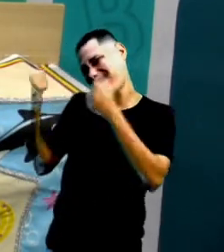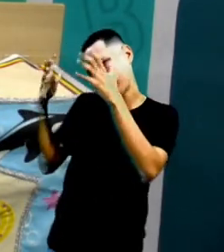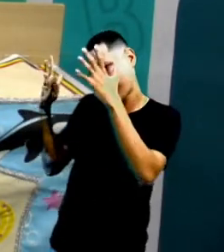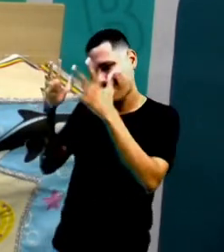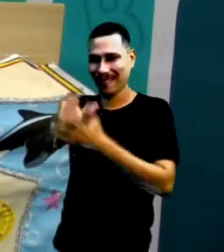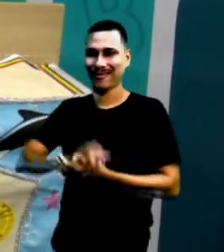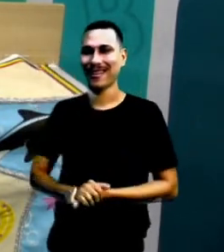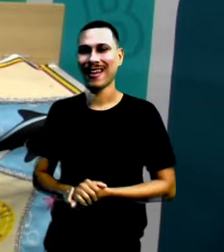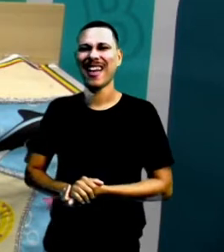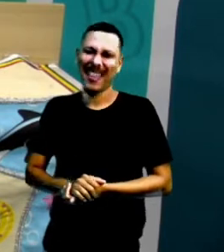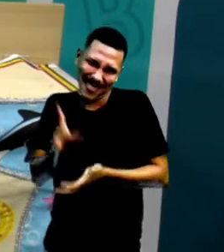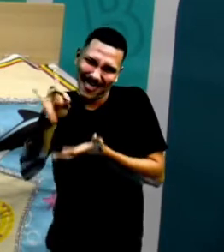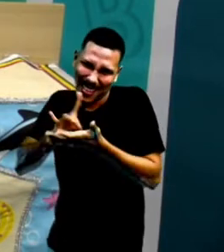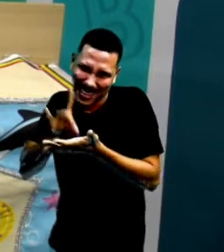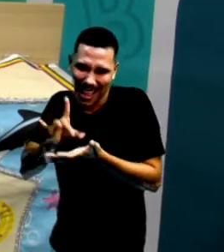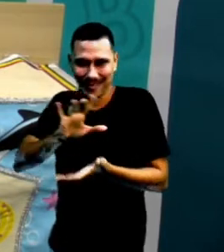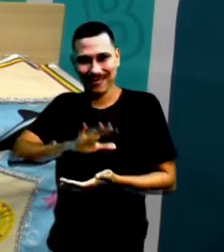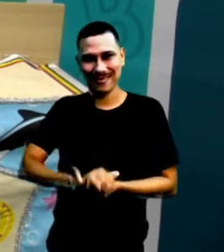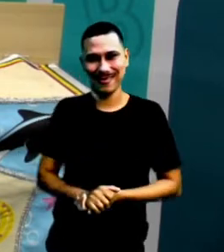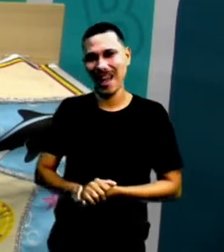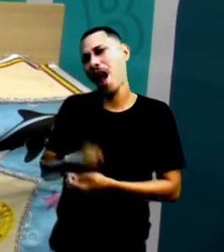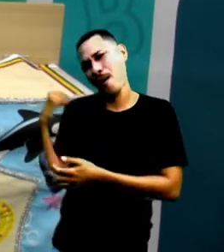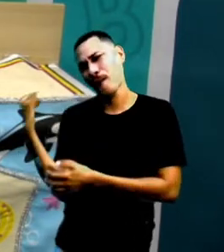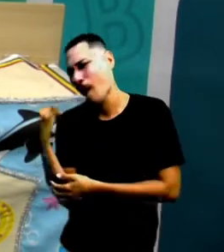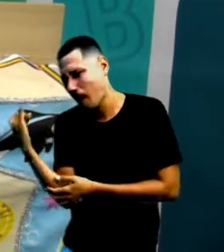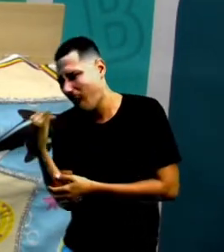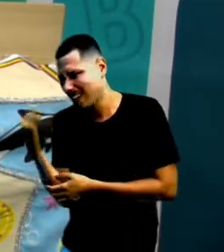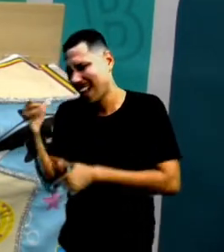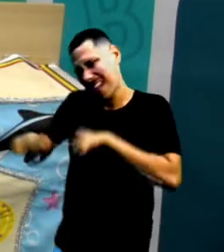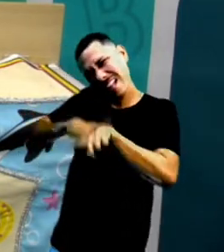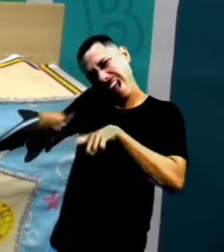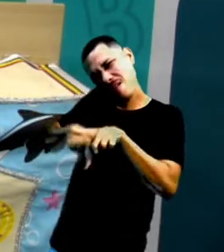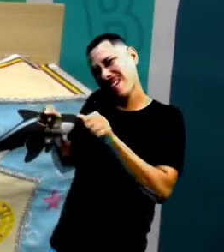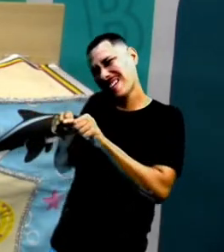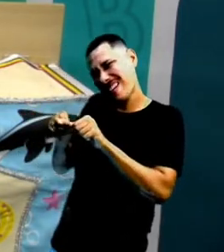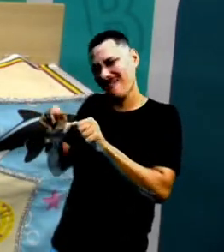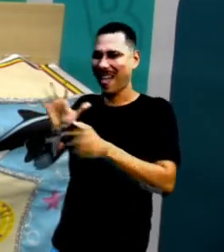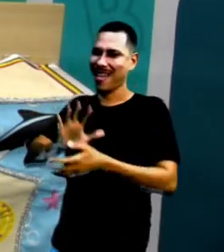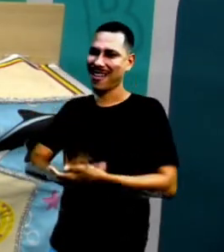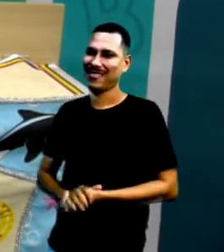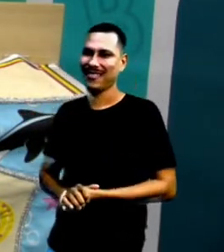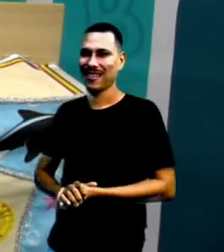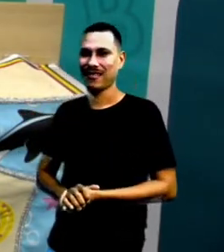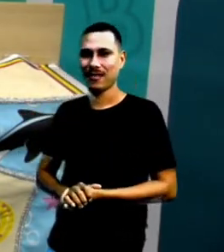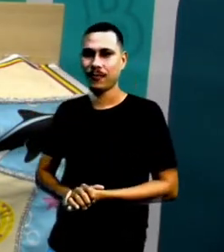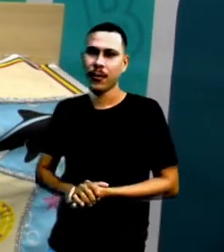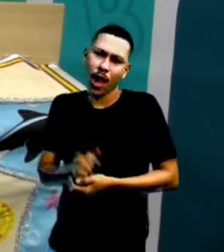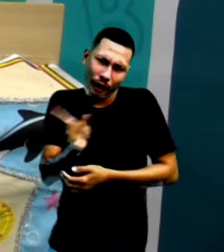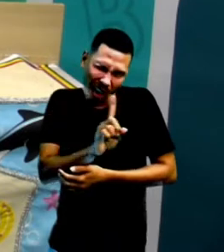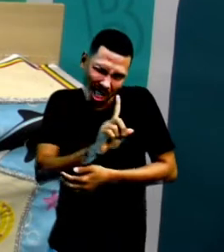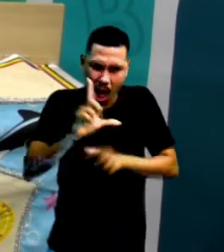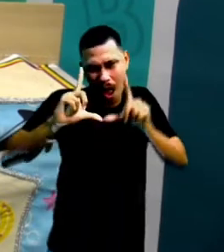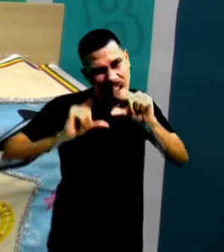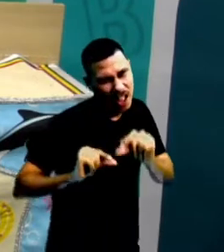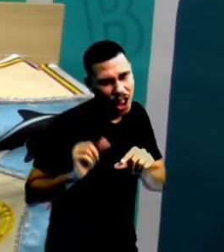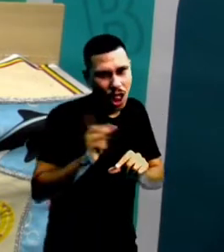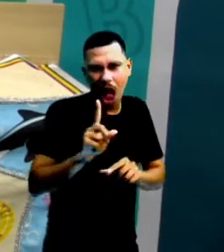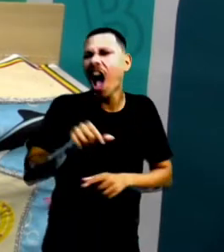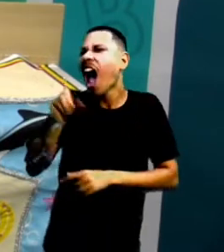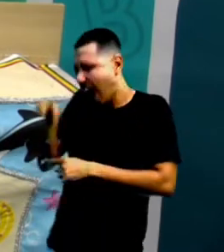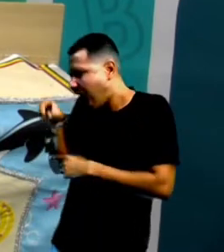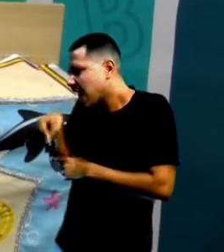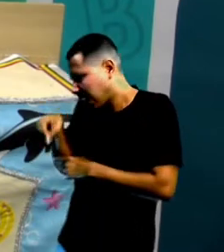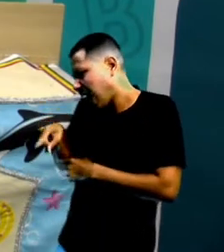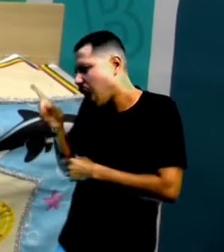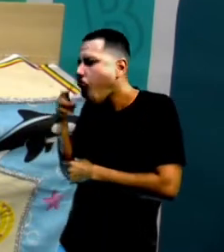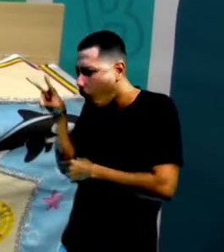Isso mesmo, gente. Ó, importante esse trabalho que você faz. Importante. E ele não é pequenininho não, viu, leiturinha?